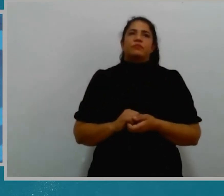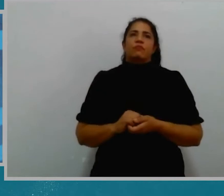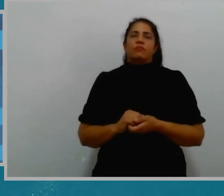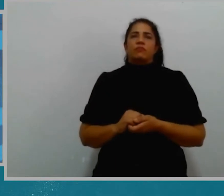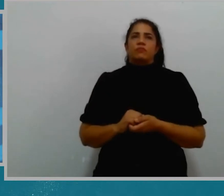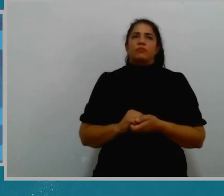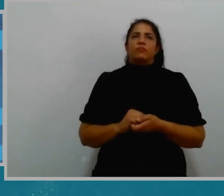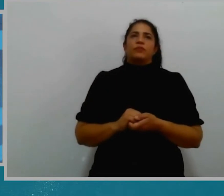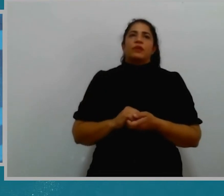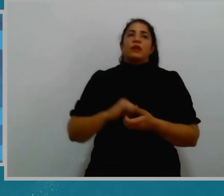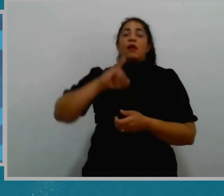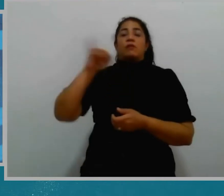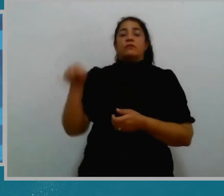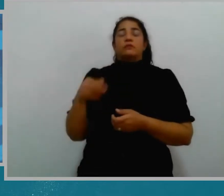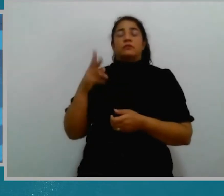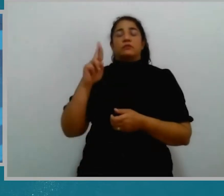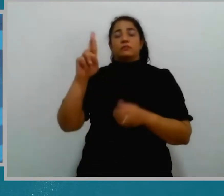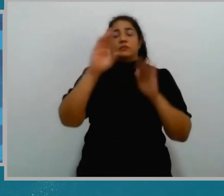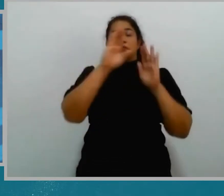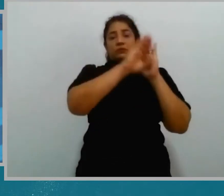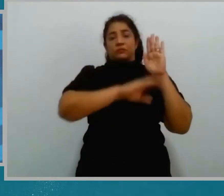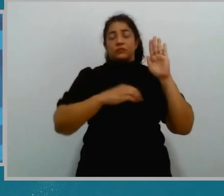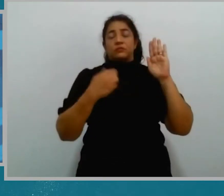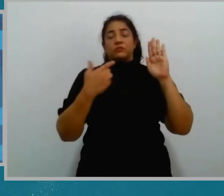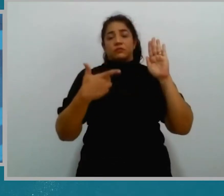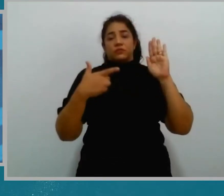Jeremias 22,